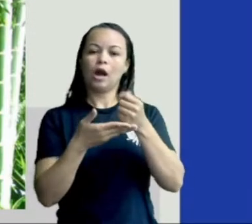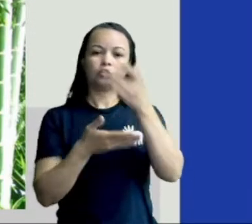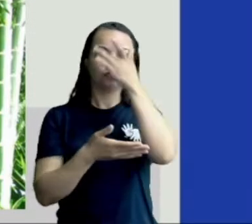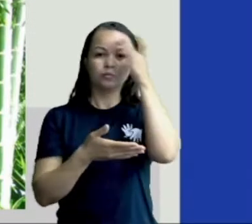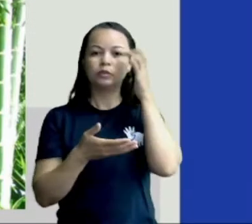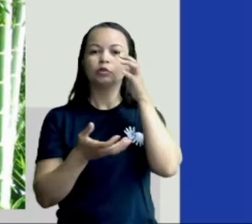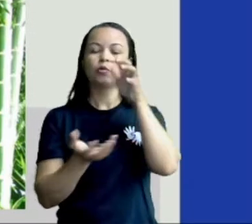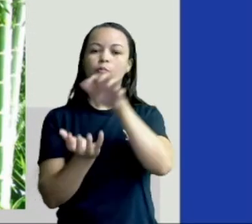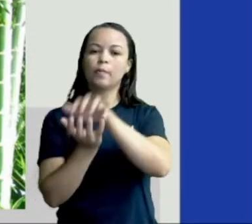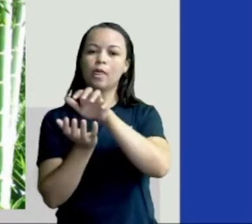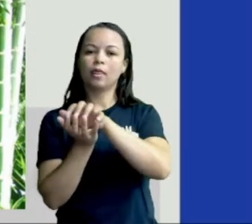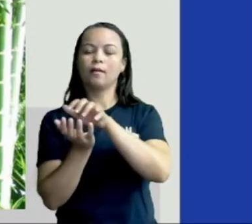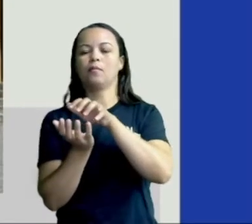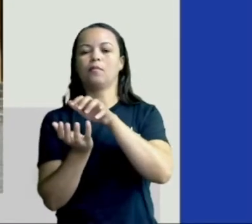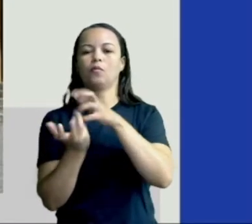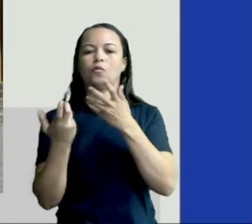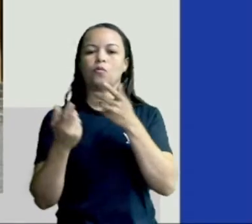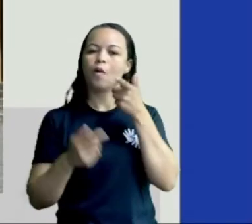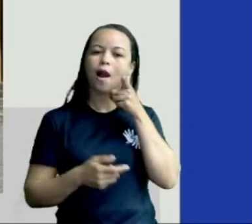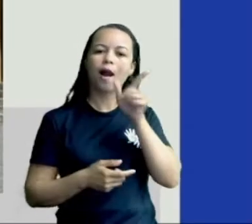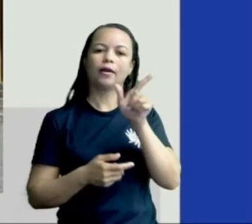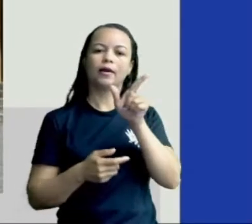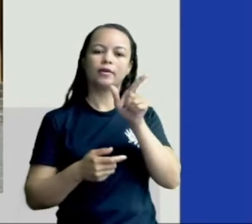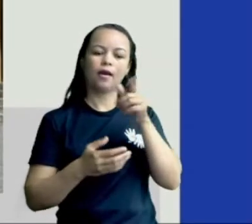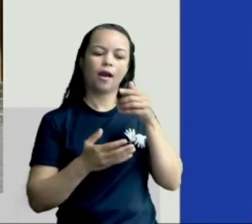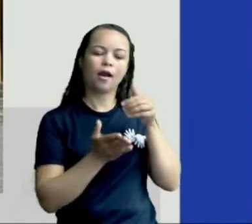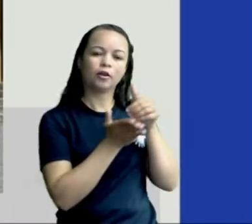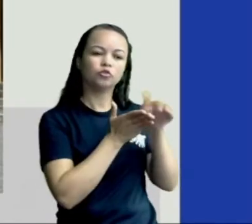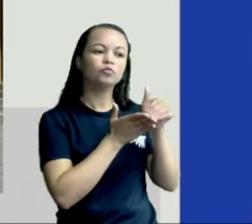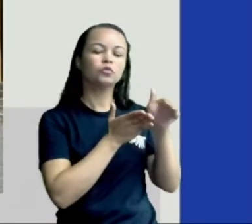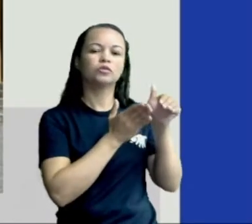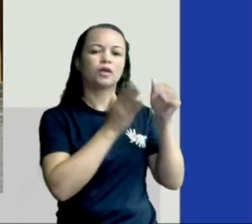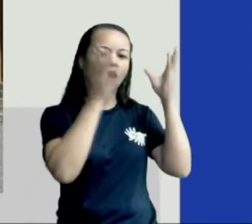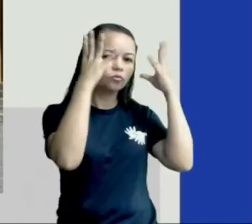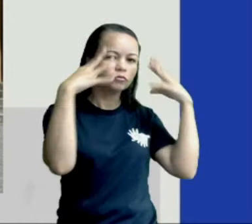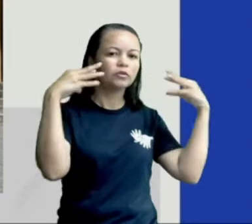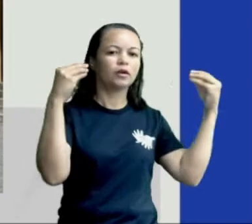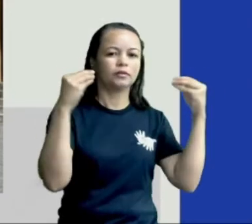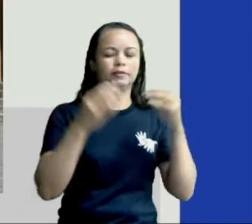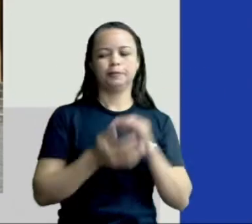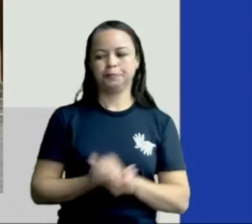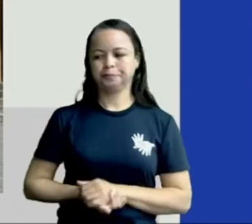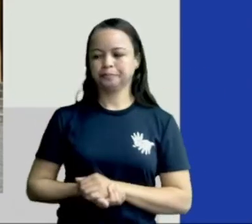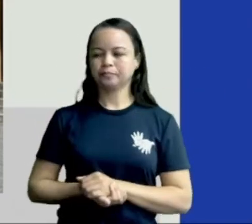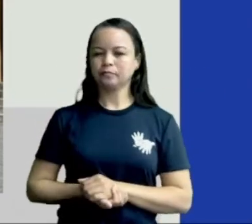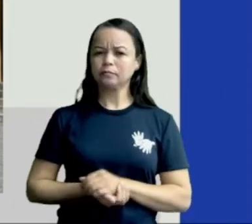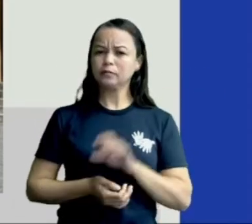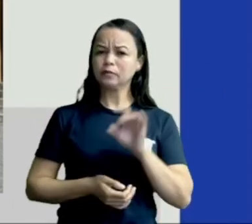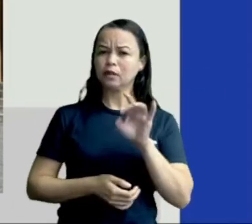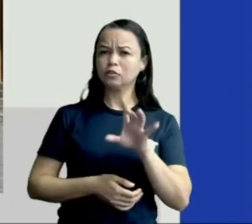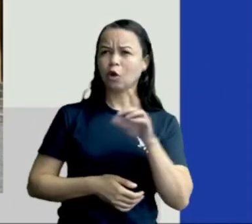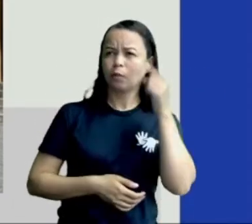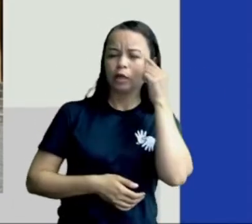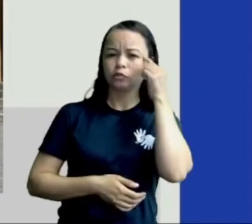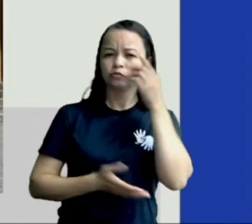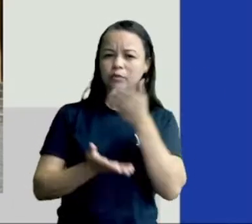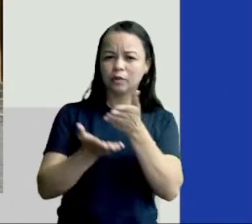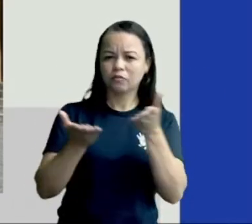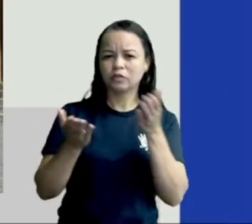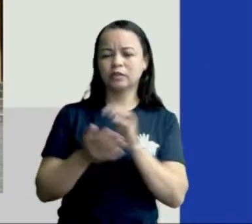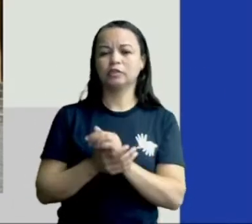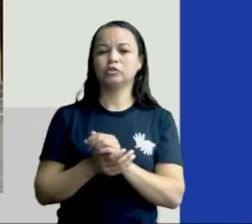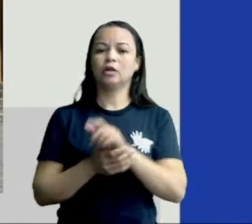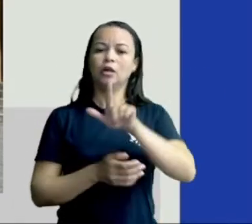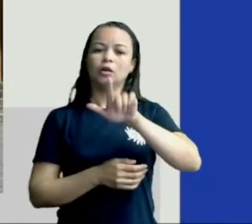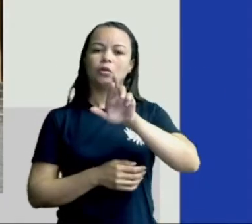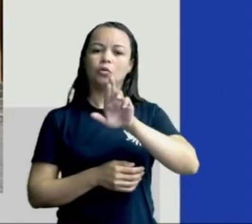os holandeses. A gente vai entender sobre isso. Olha só mais uma dúvida aqui para vocês. Luso-brasileiro, que é uma palavra